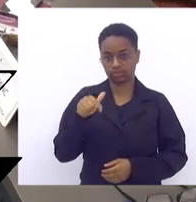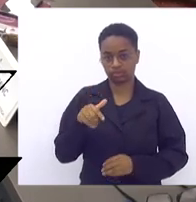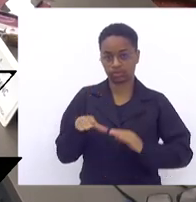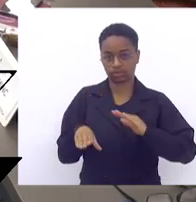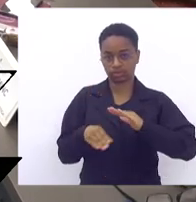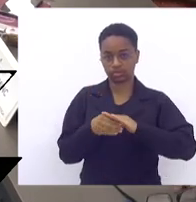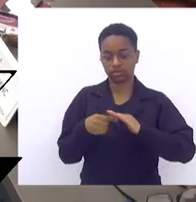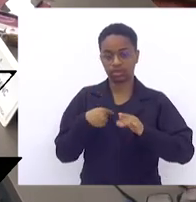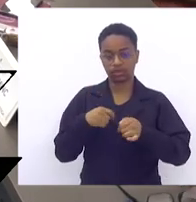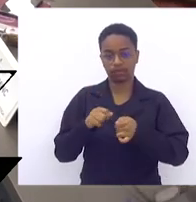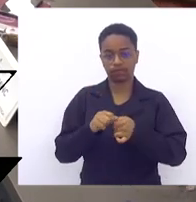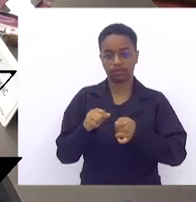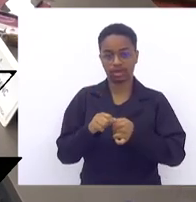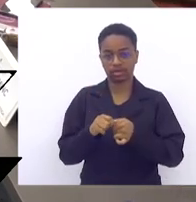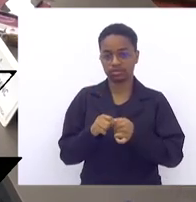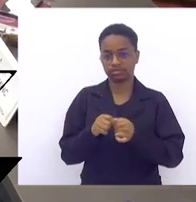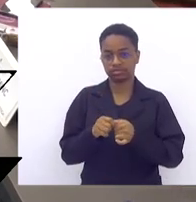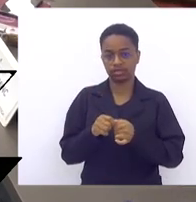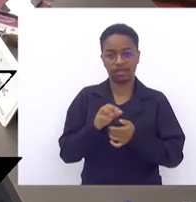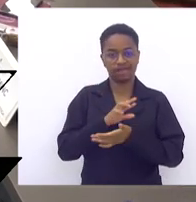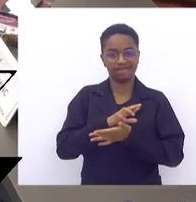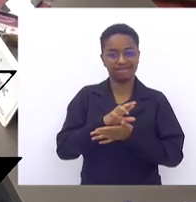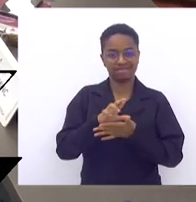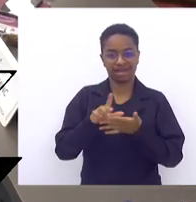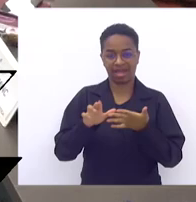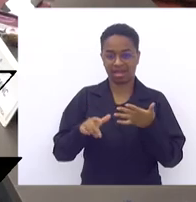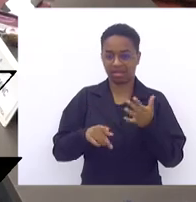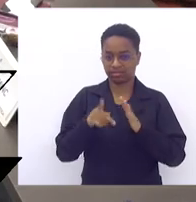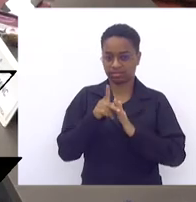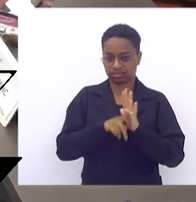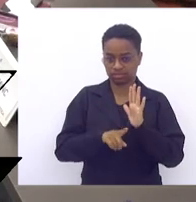venho fazendo a diversos projetos.